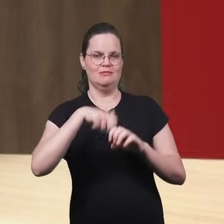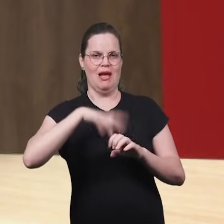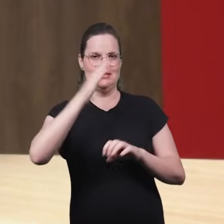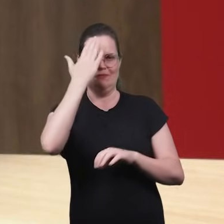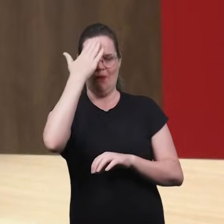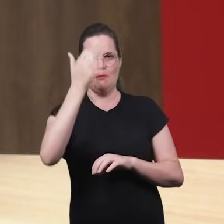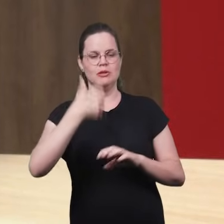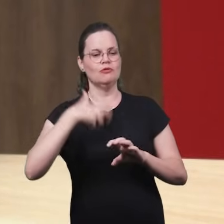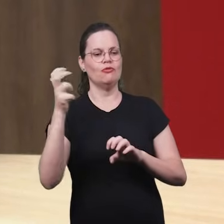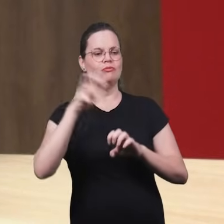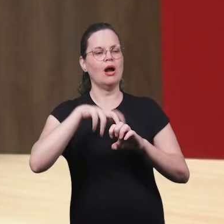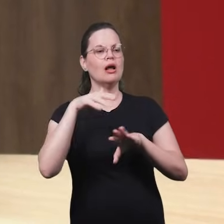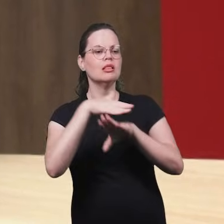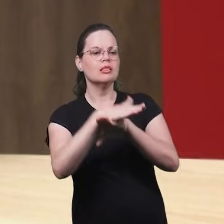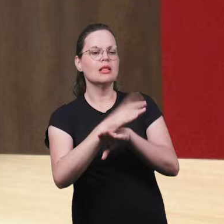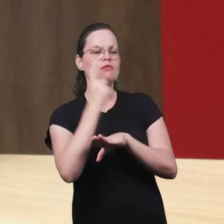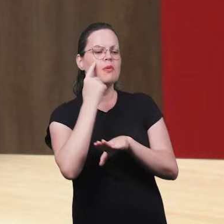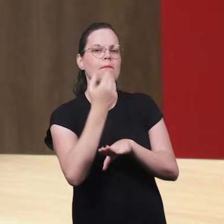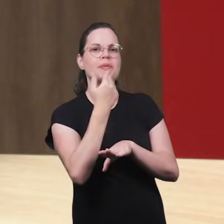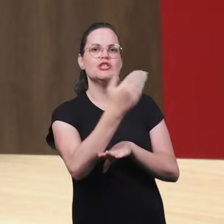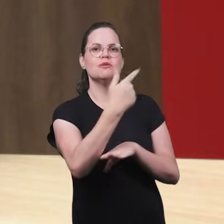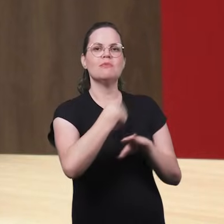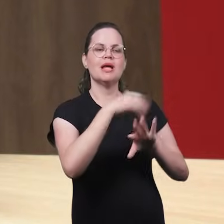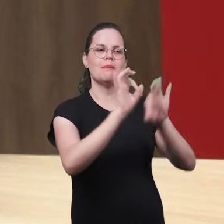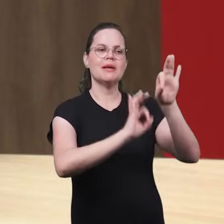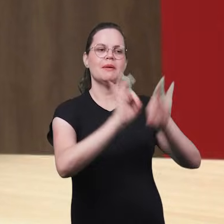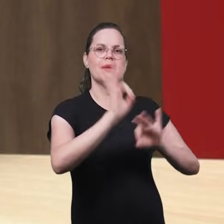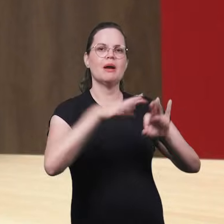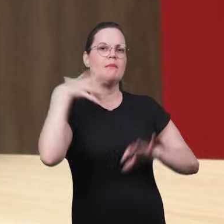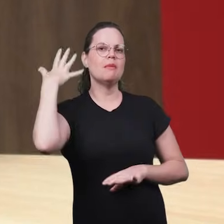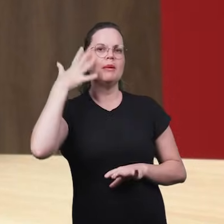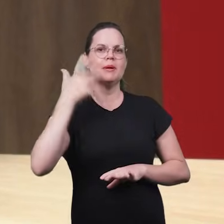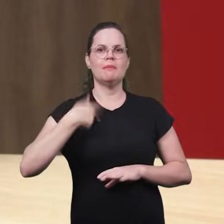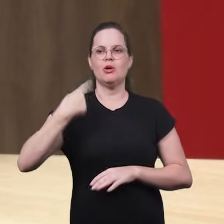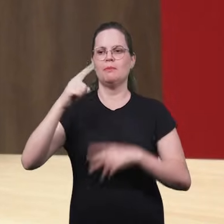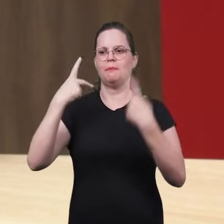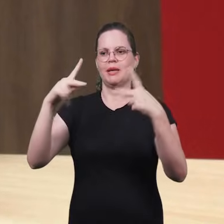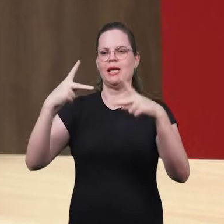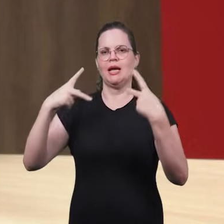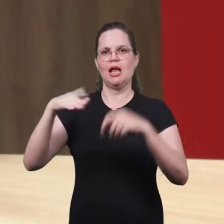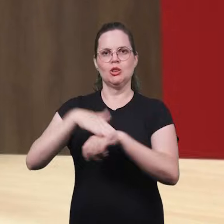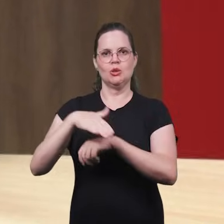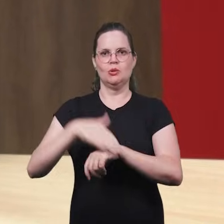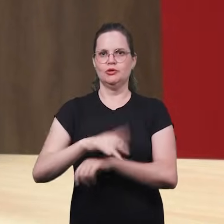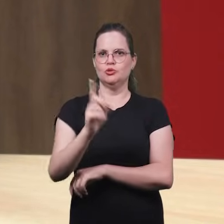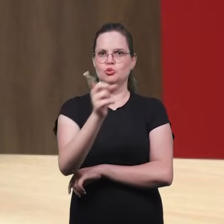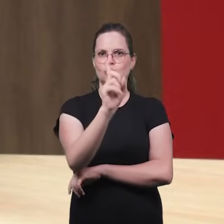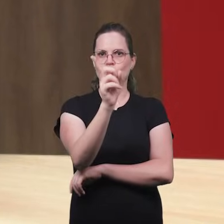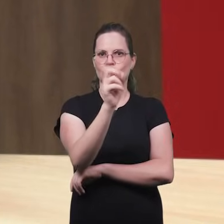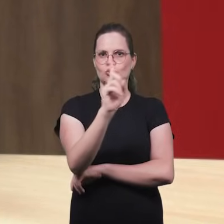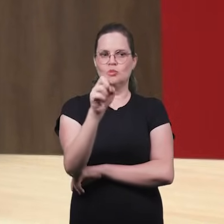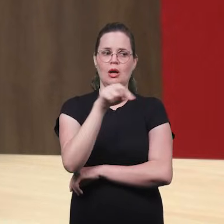vou pedir para ele fazer uma mensagem para eu pregar à noite na igreja. Ele não tem revelação. Você vai ter